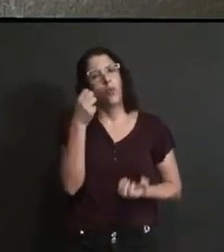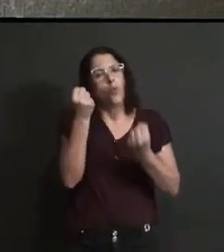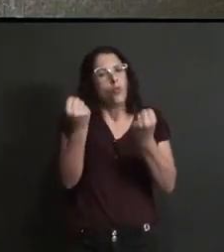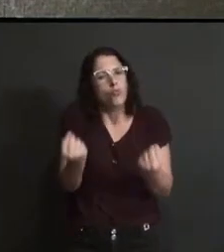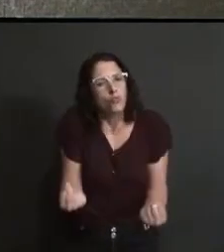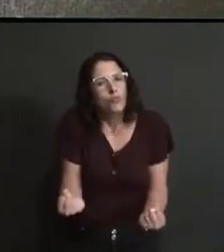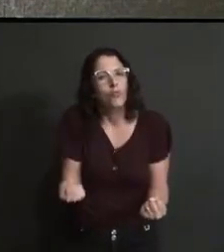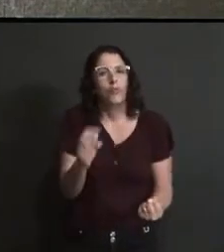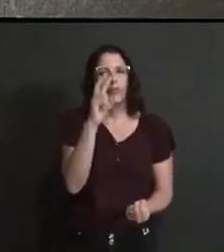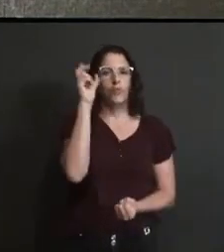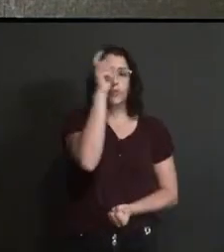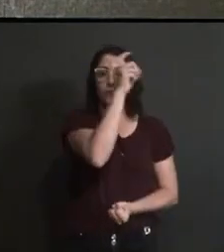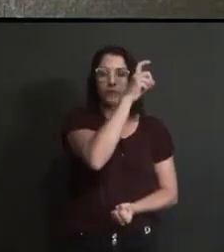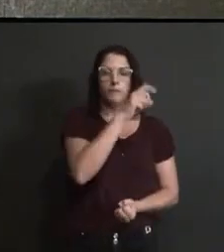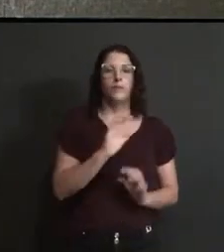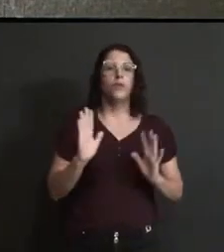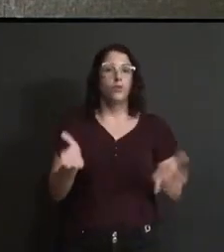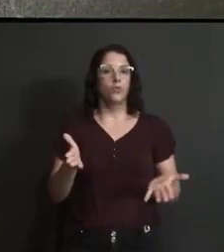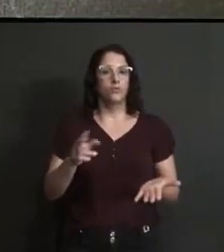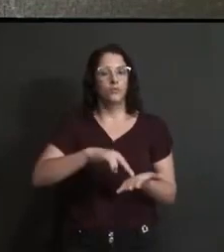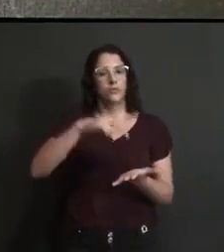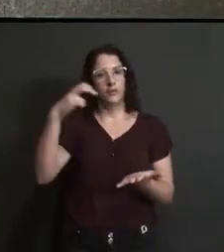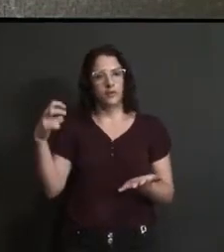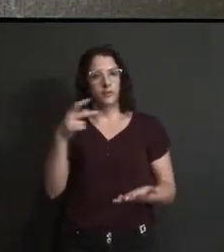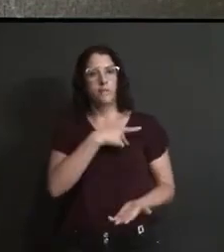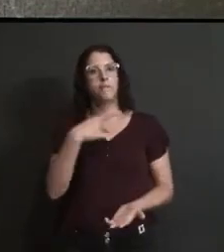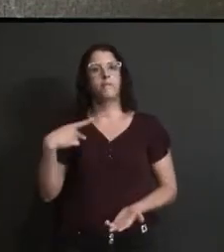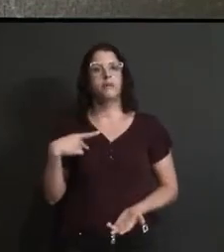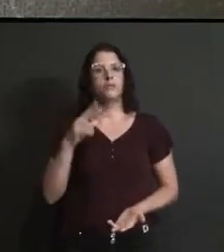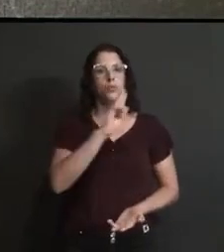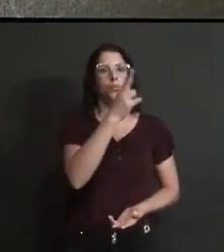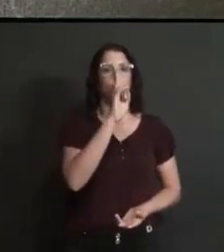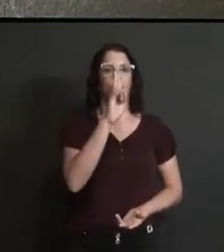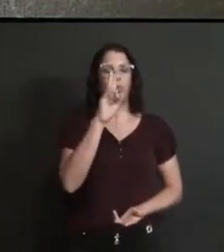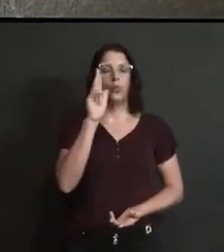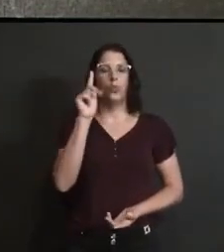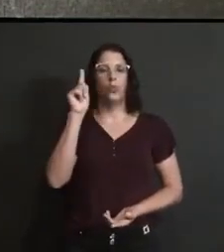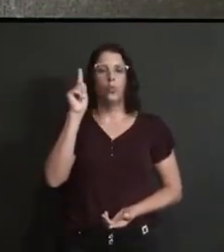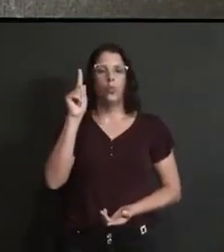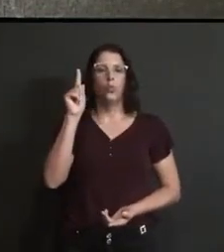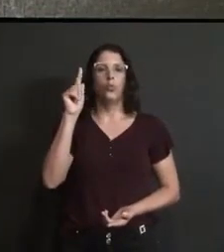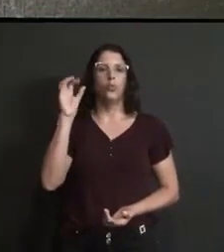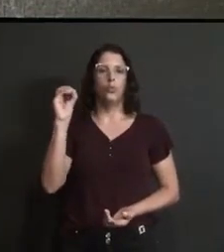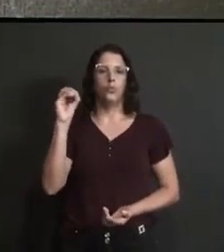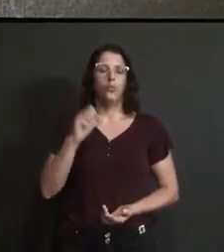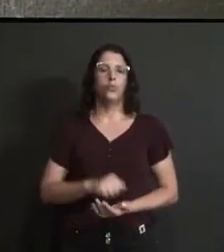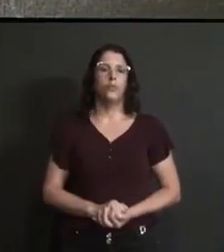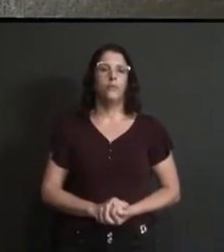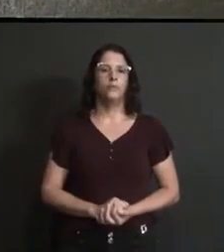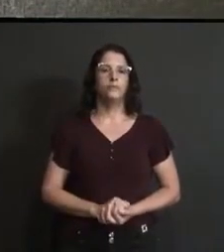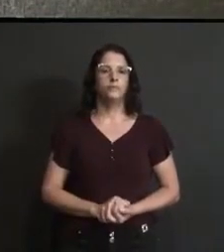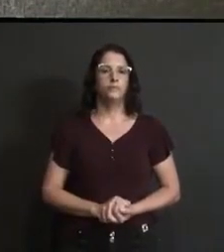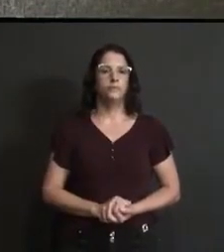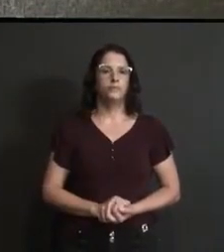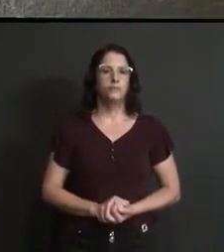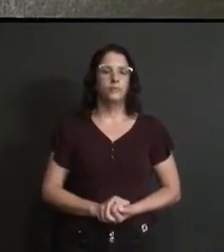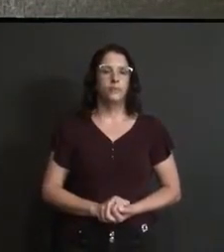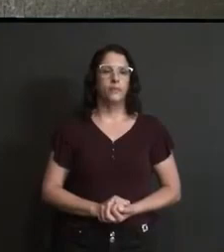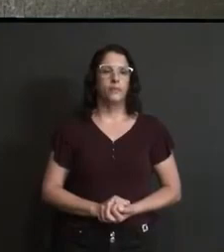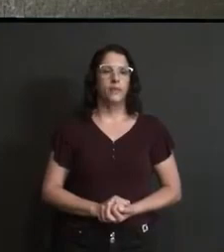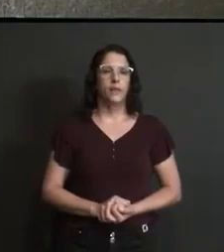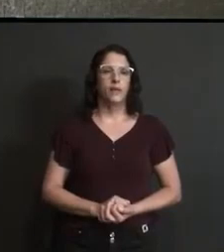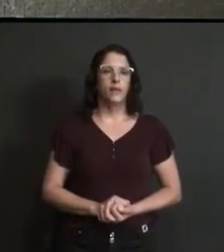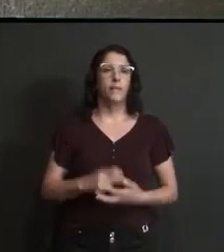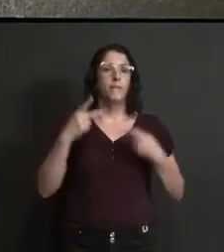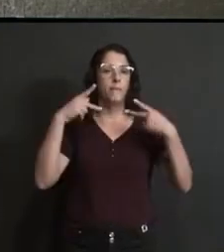Hoje, na pregação do pastor Hugo pela manhã, foi muito forte. E no final ele exibiu o filme